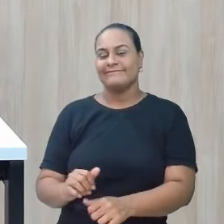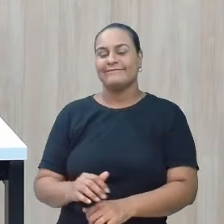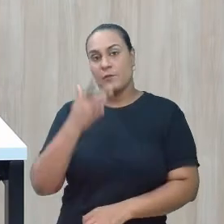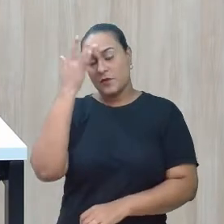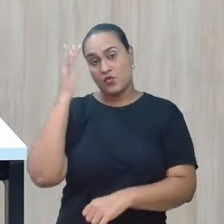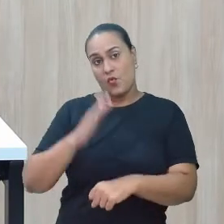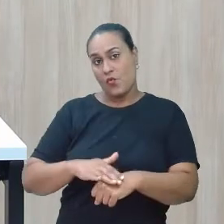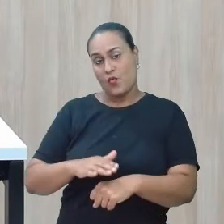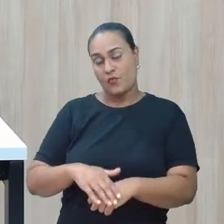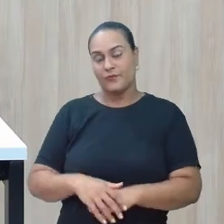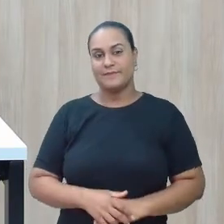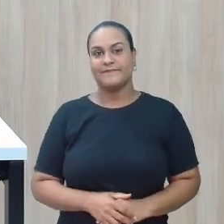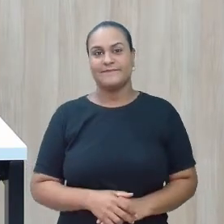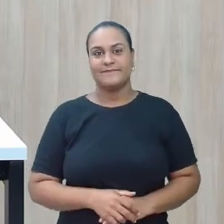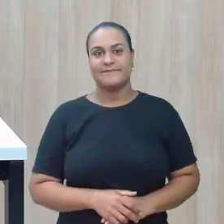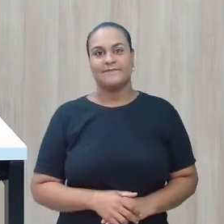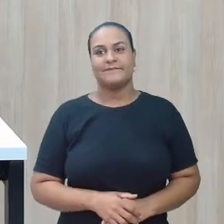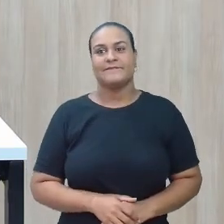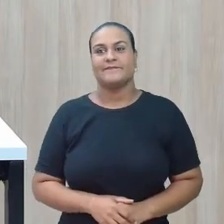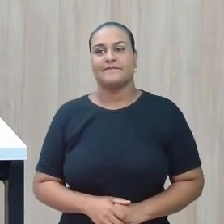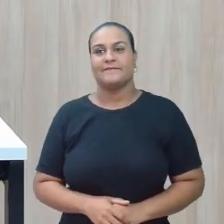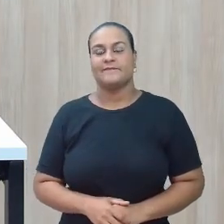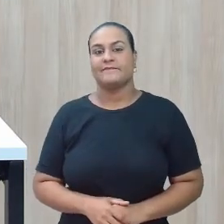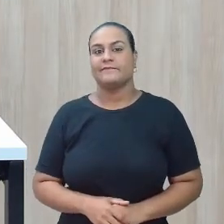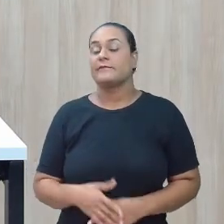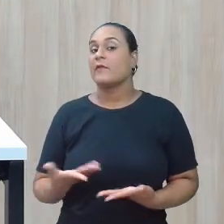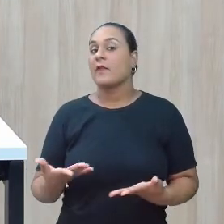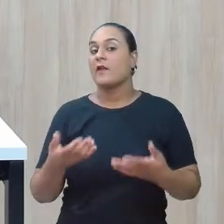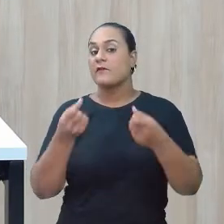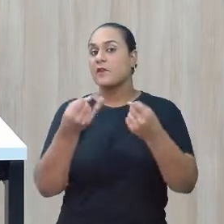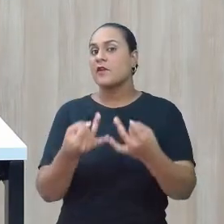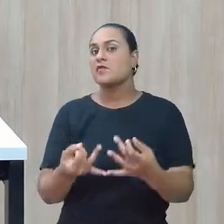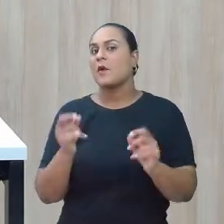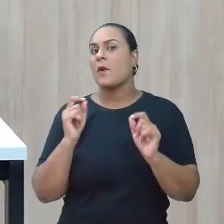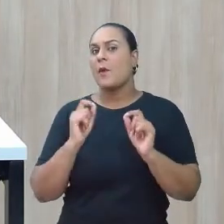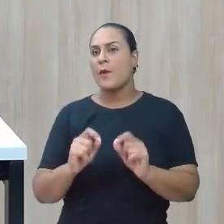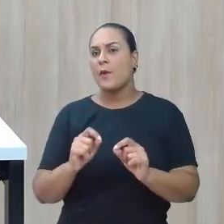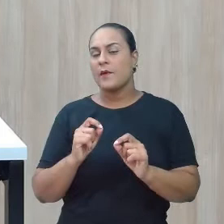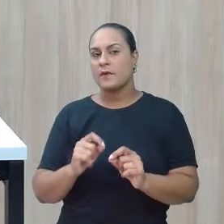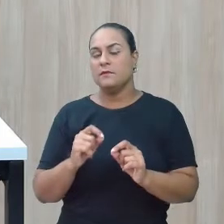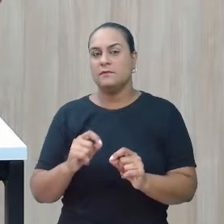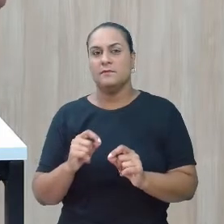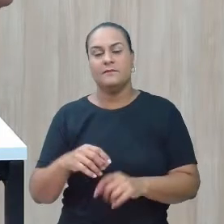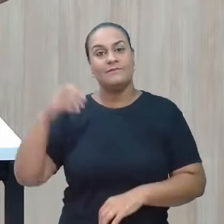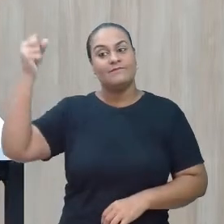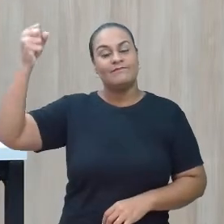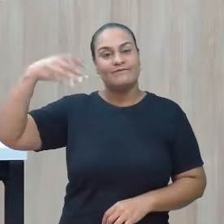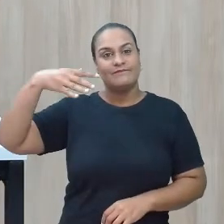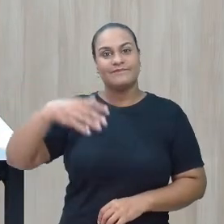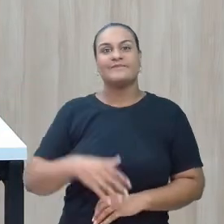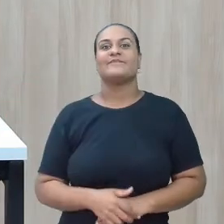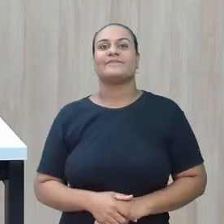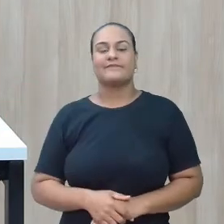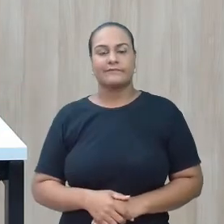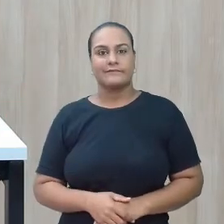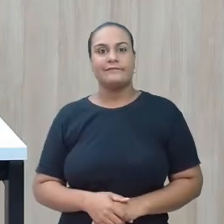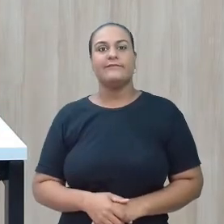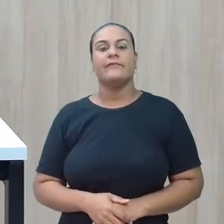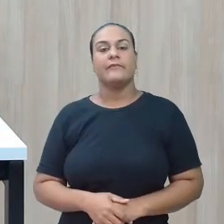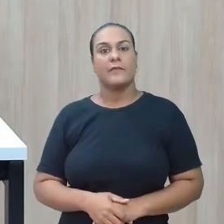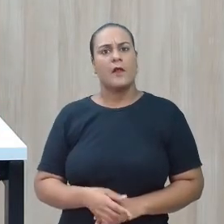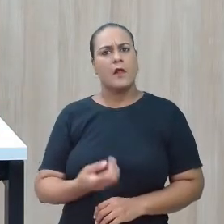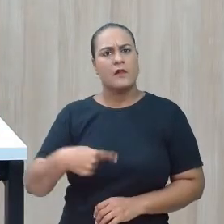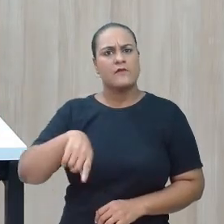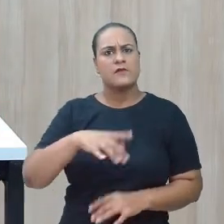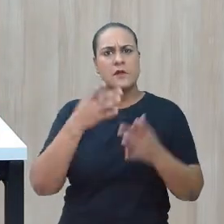que têm esses dons. Mas vamos lá. O que é que a gente vai falar ainda a respeito da luz? E aqui eu quero chamar a atenção